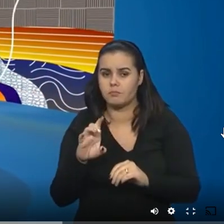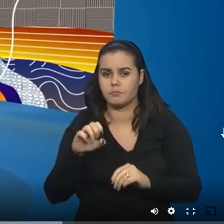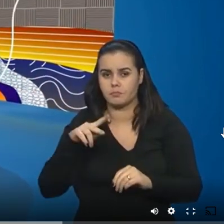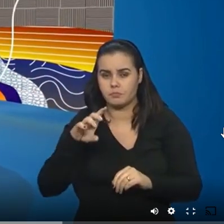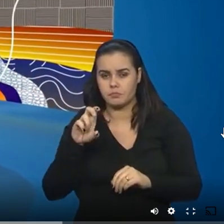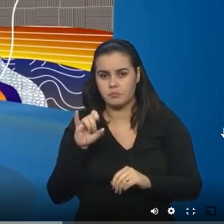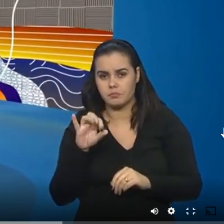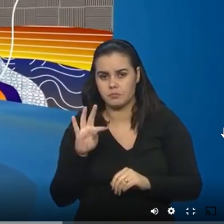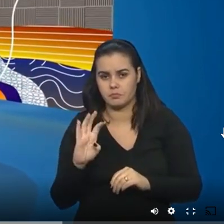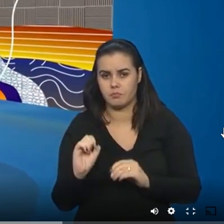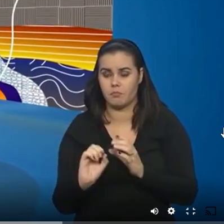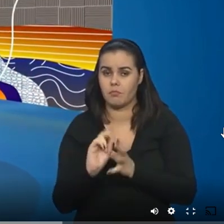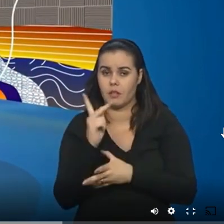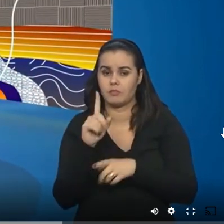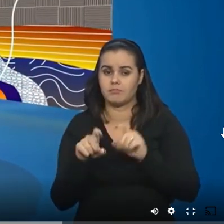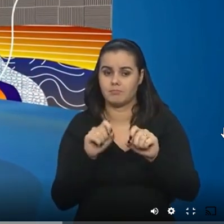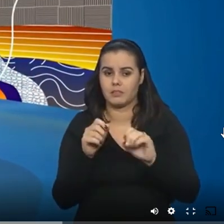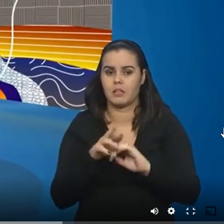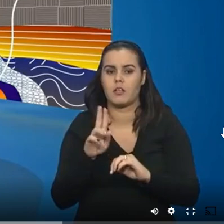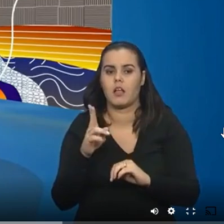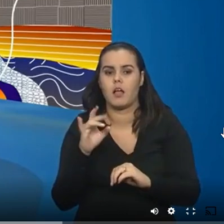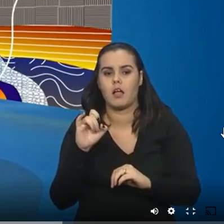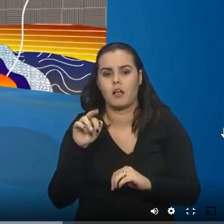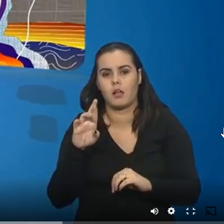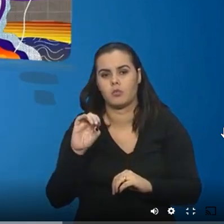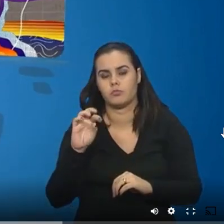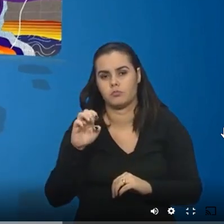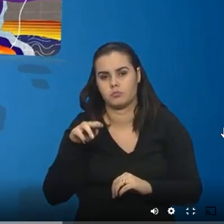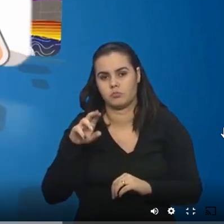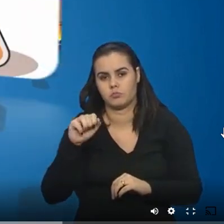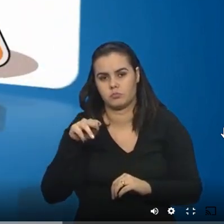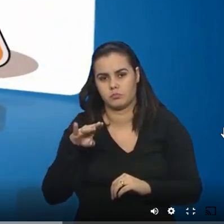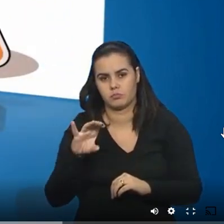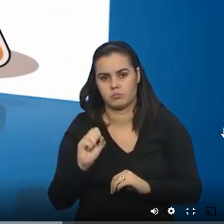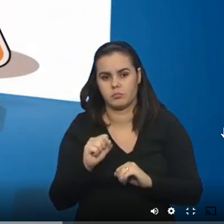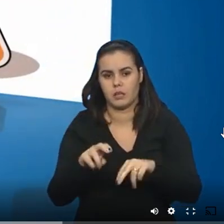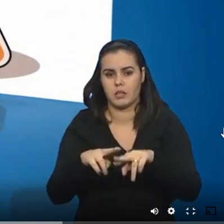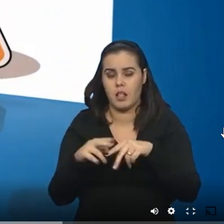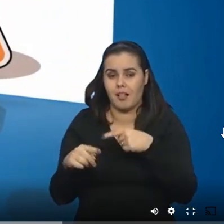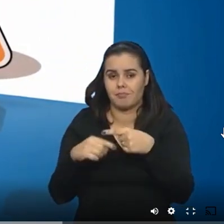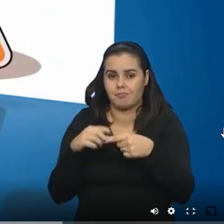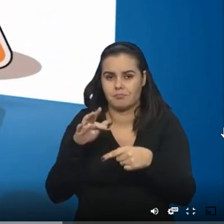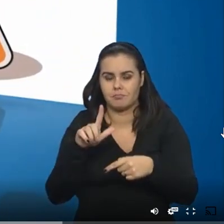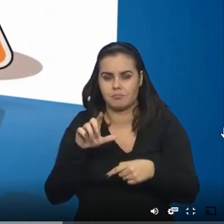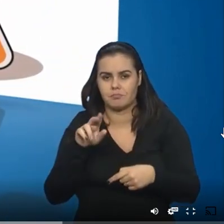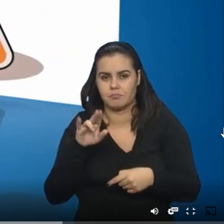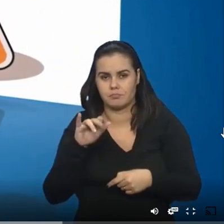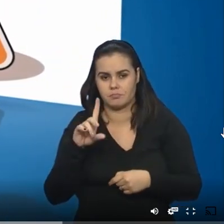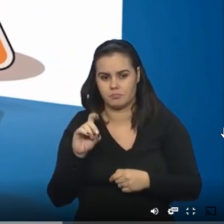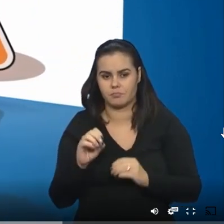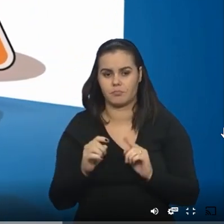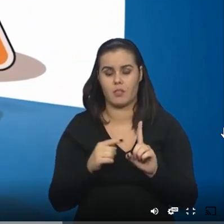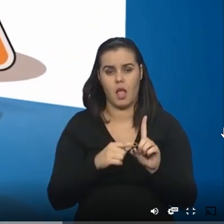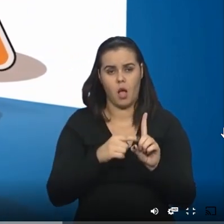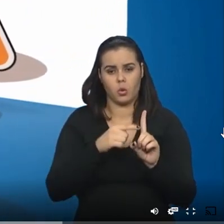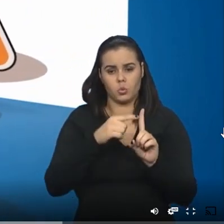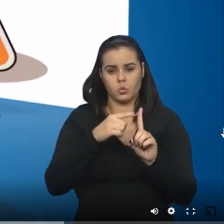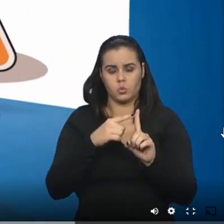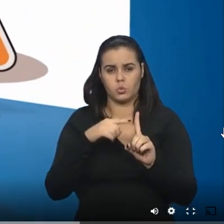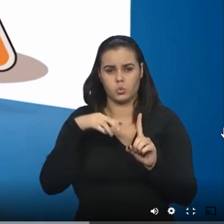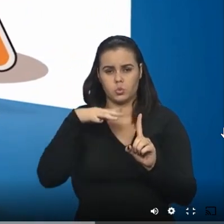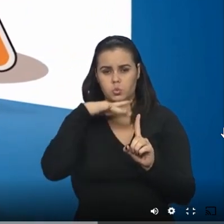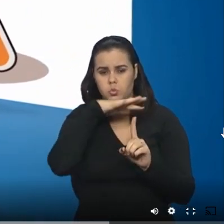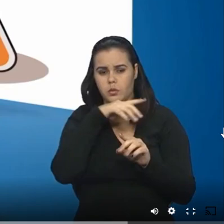dá através de processos hidrotermais, ou seja, através da circulação de fluidos de alta temperatura, compostos